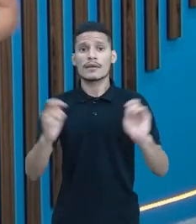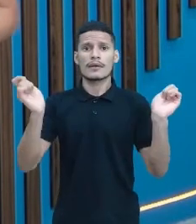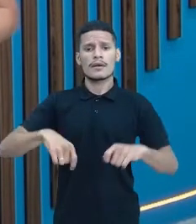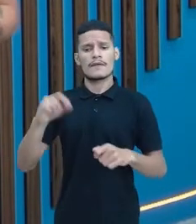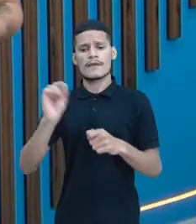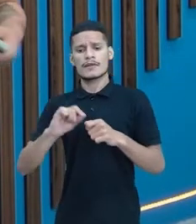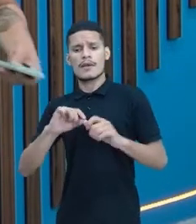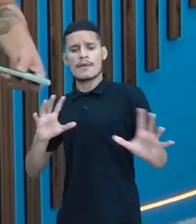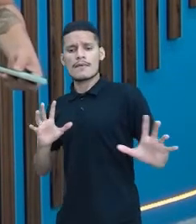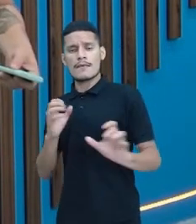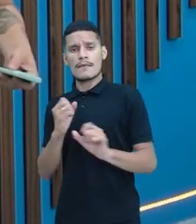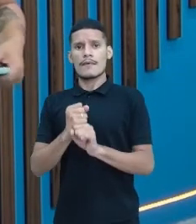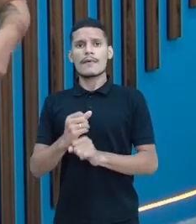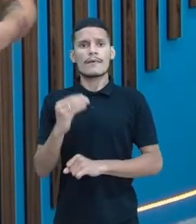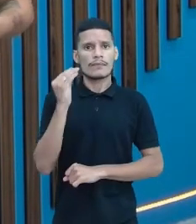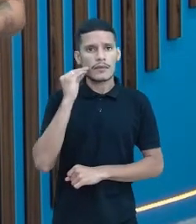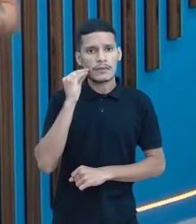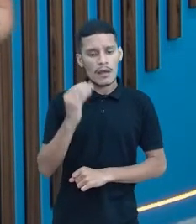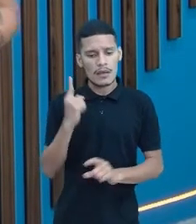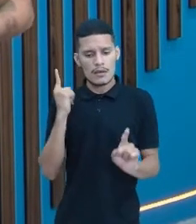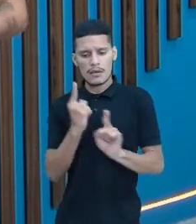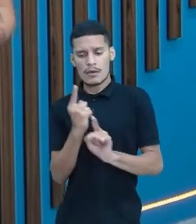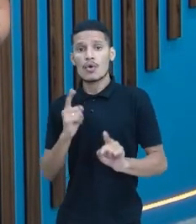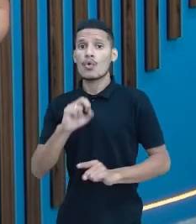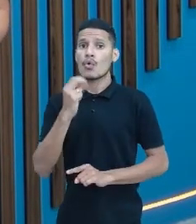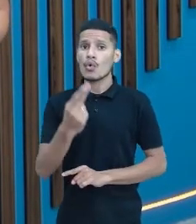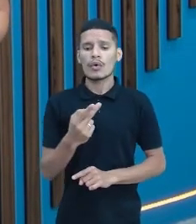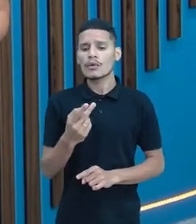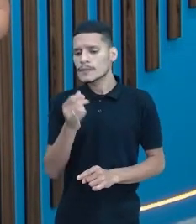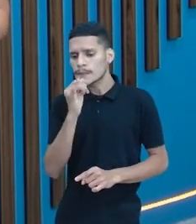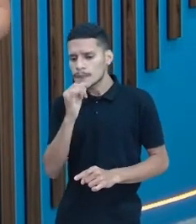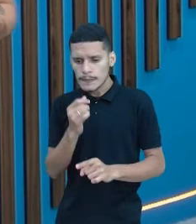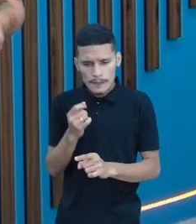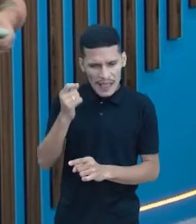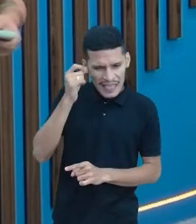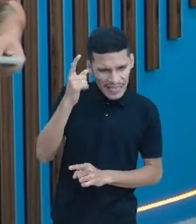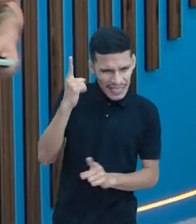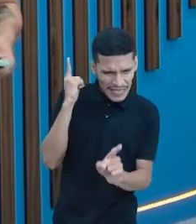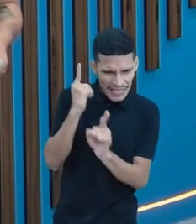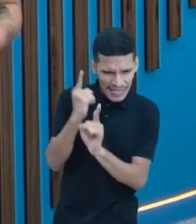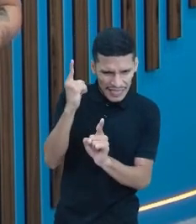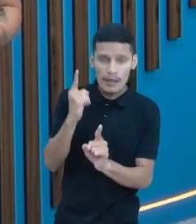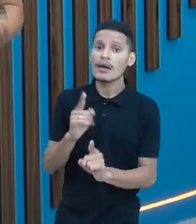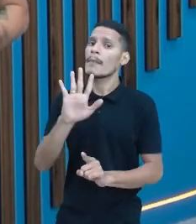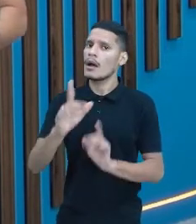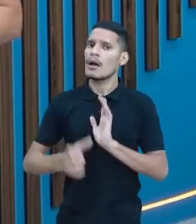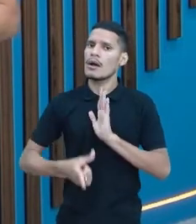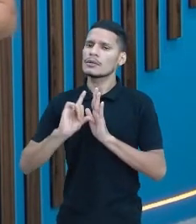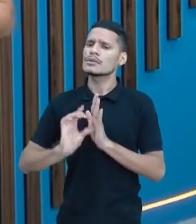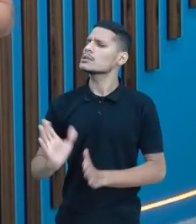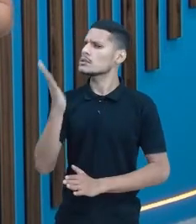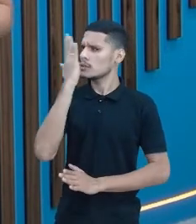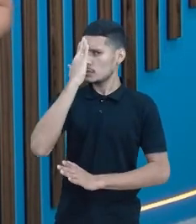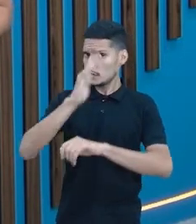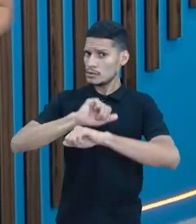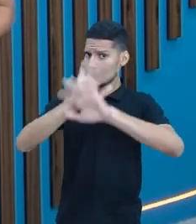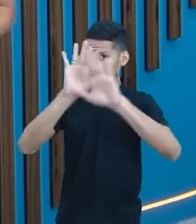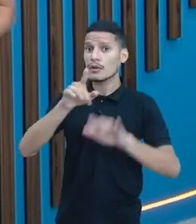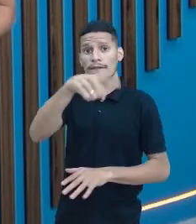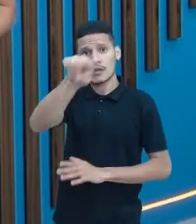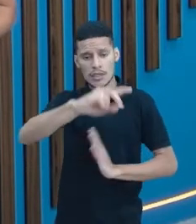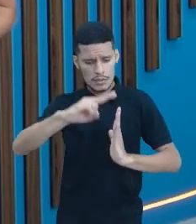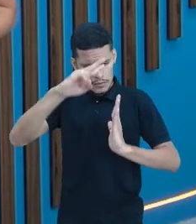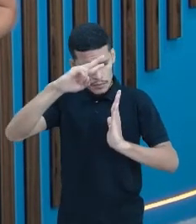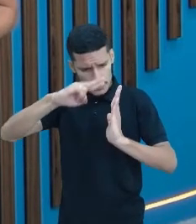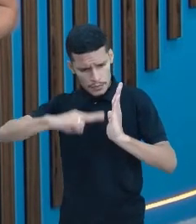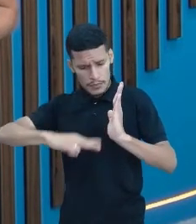o cálculo, tentar descobrir ou tentar adivinhar qual é a fórmula, tenta interpretar. Então, faz a leitura do triângulo,